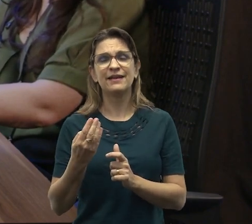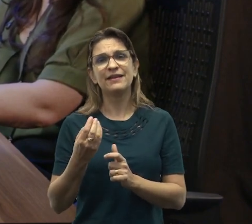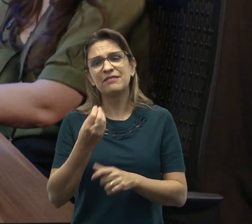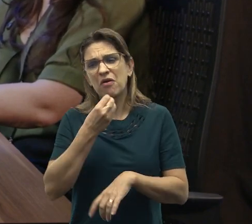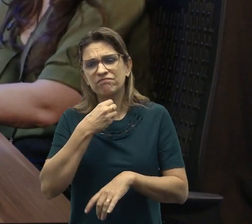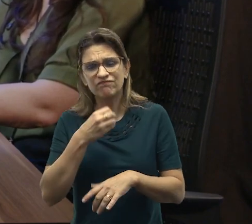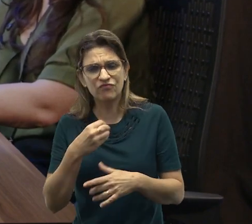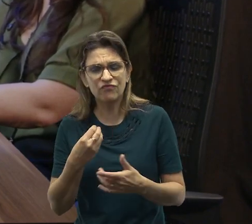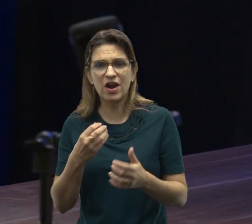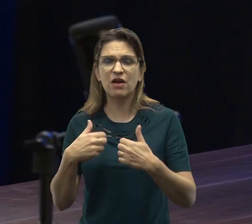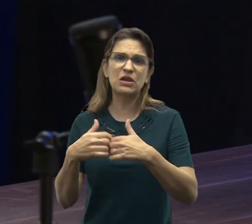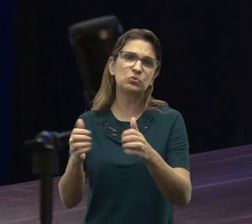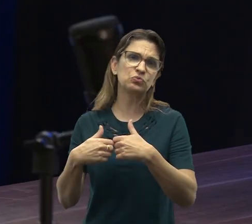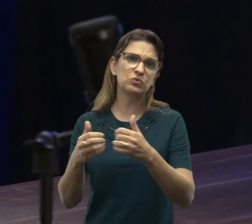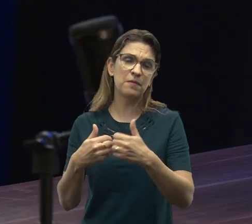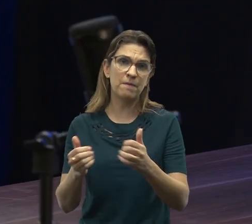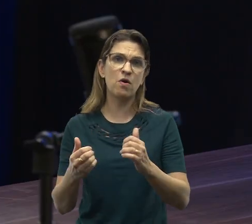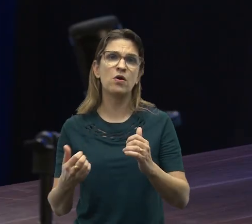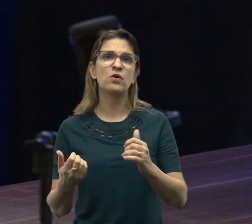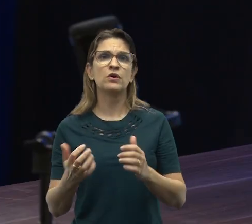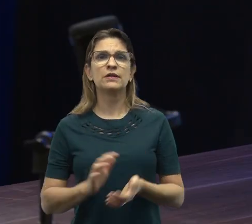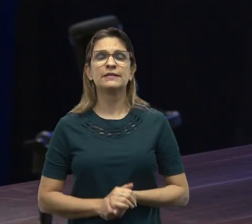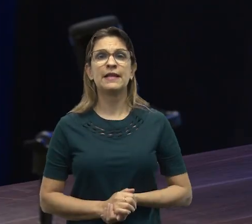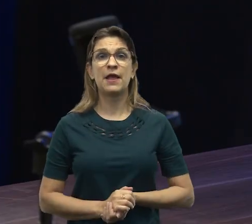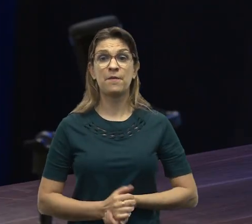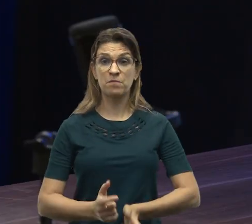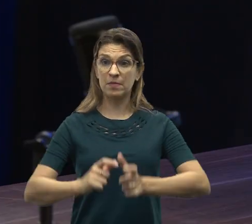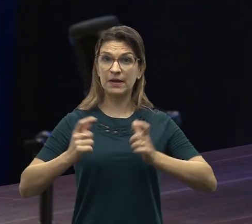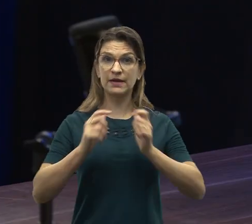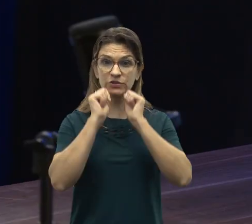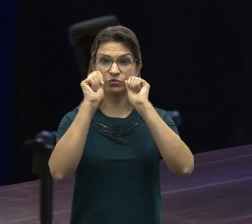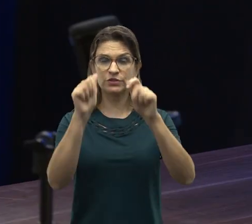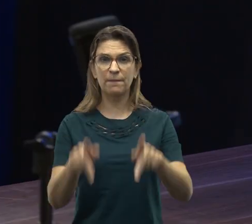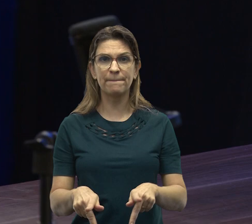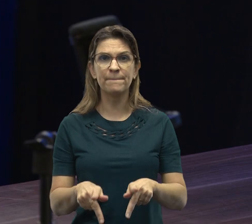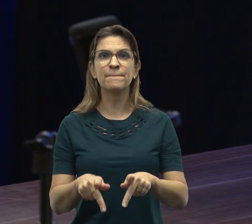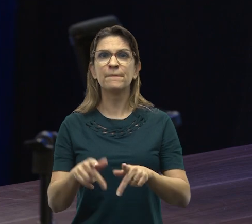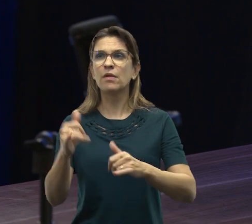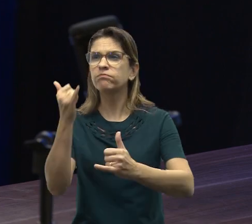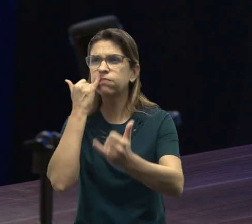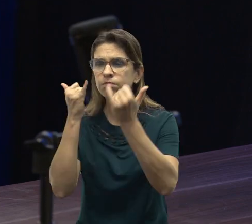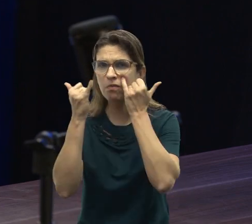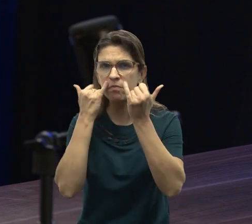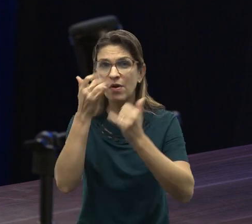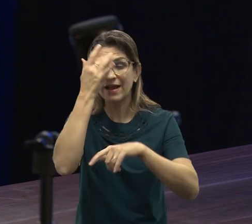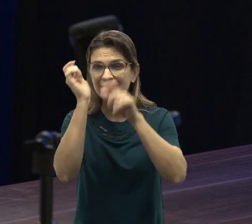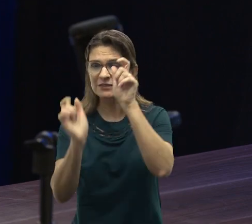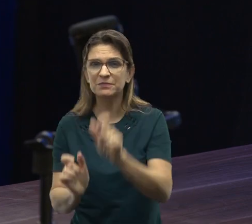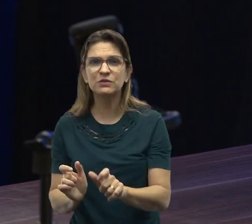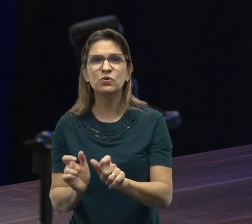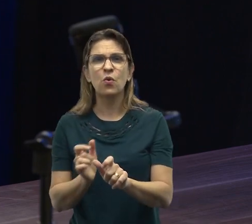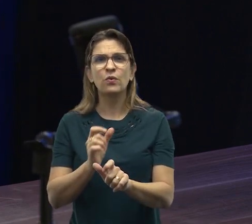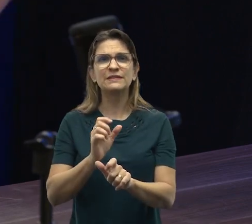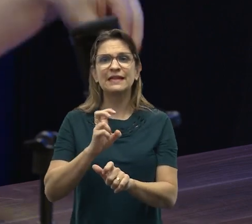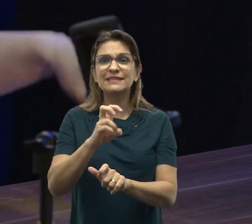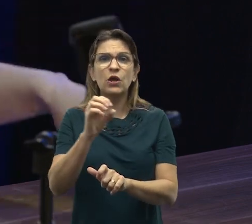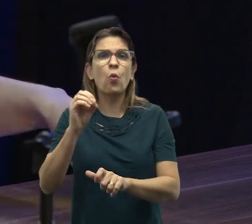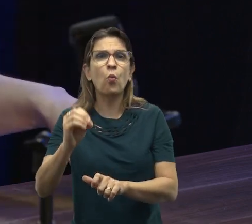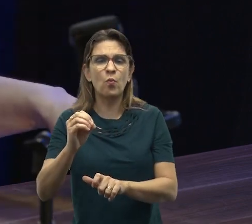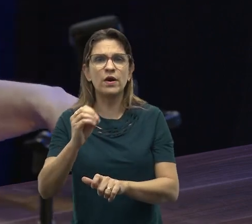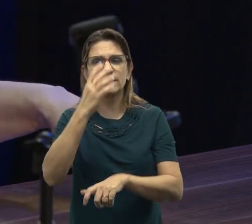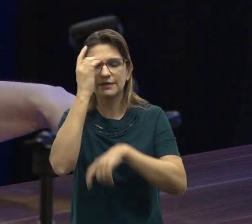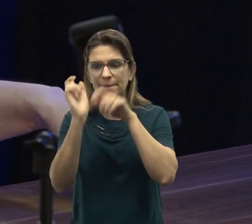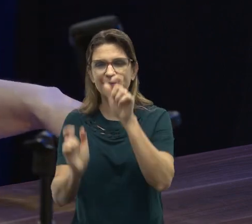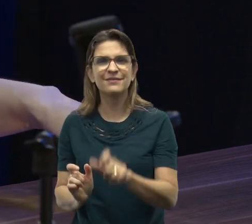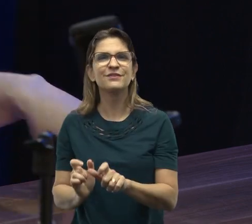grande oitiva em forma de audiência pública, onde nós conseguimos escutar praticamente 50 pessoas. Fizemos o link ao vivo lá